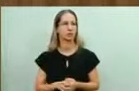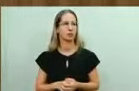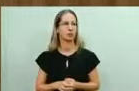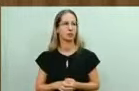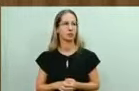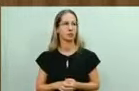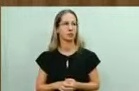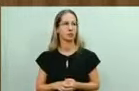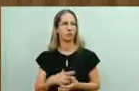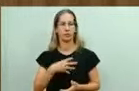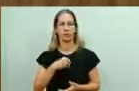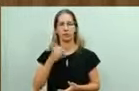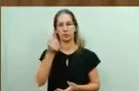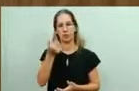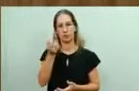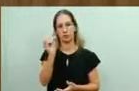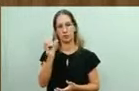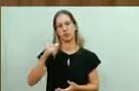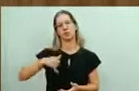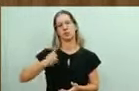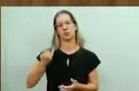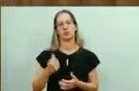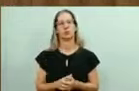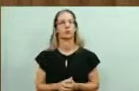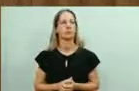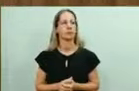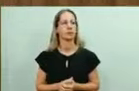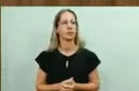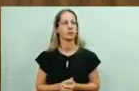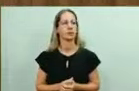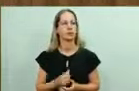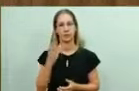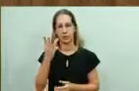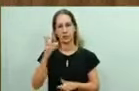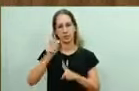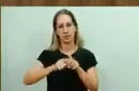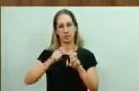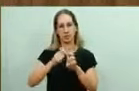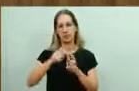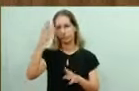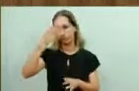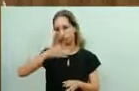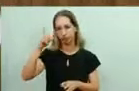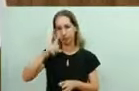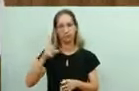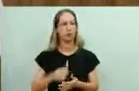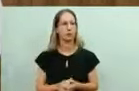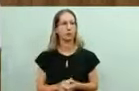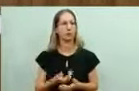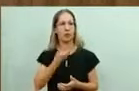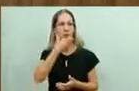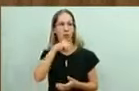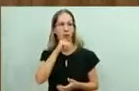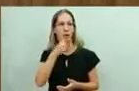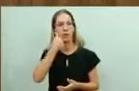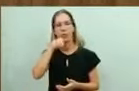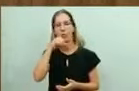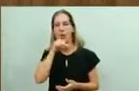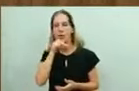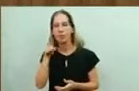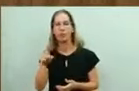N95, eu tenho um filho de 16 anos, que eu passei 3 meses sem ver, um pai e uma mãe, que eu